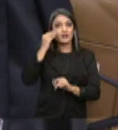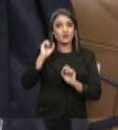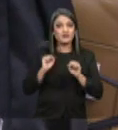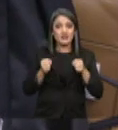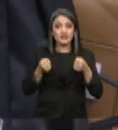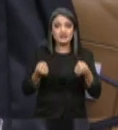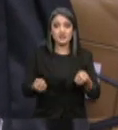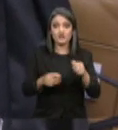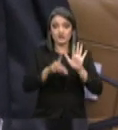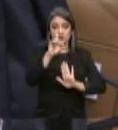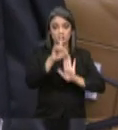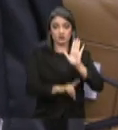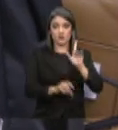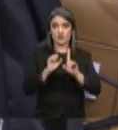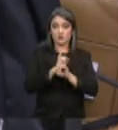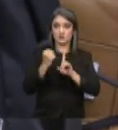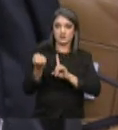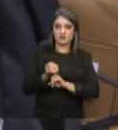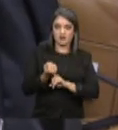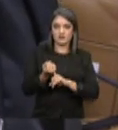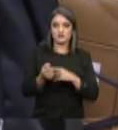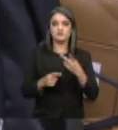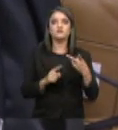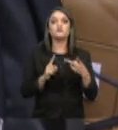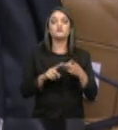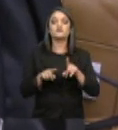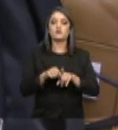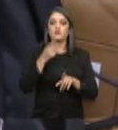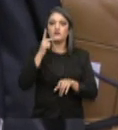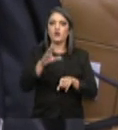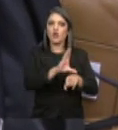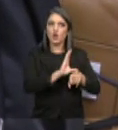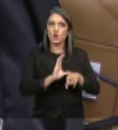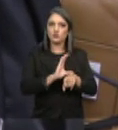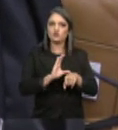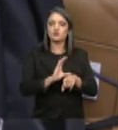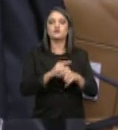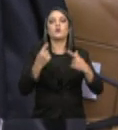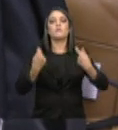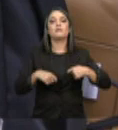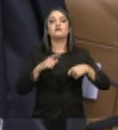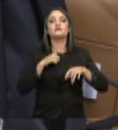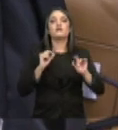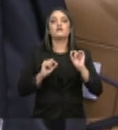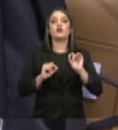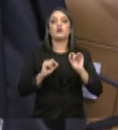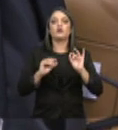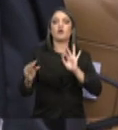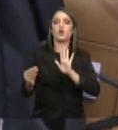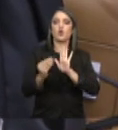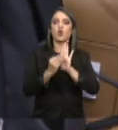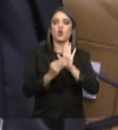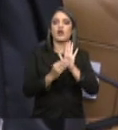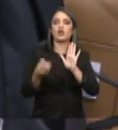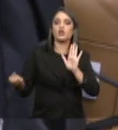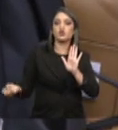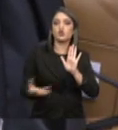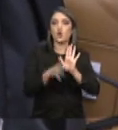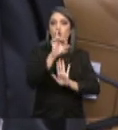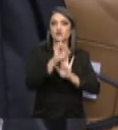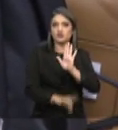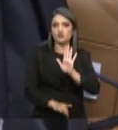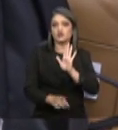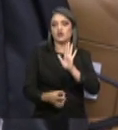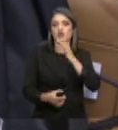defesas dos direitos sociais grifou que as constituições deveriam abrigar a eclosão de novos direitos quais